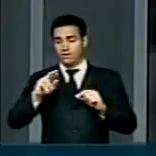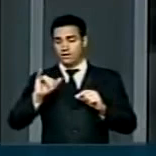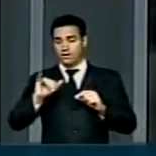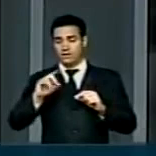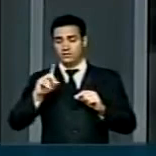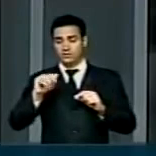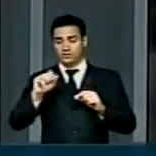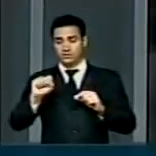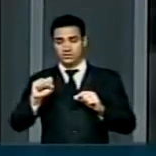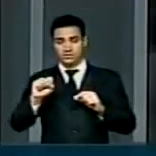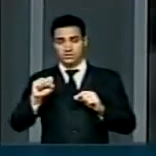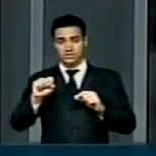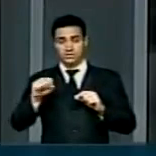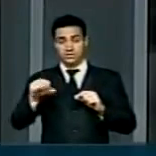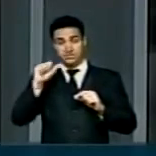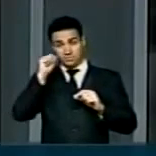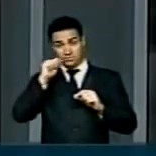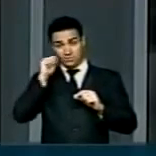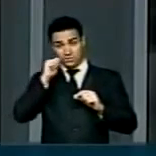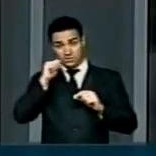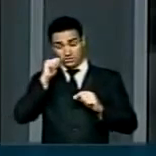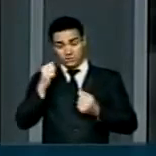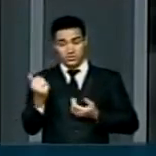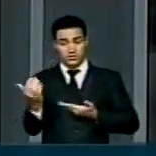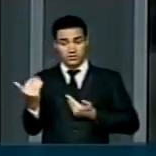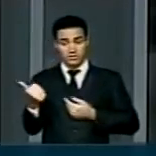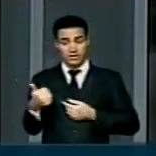uma adolescente com 14 anos,